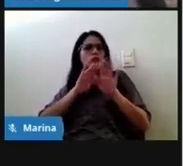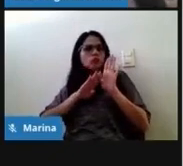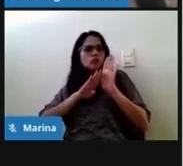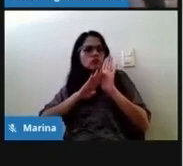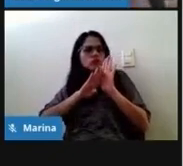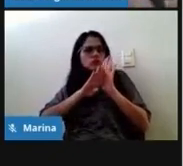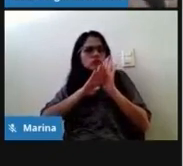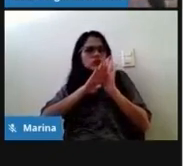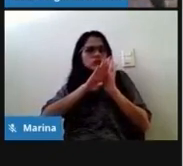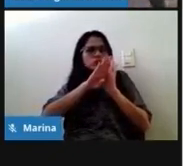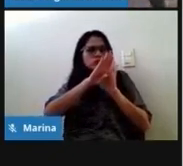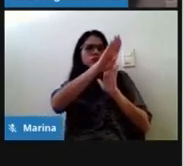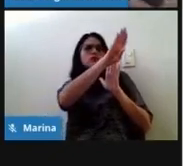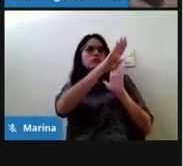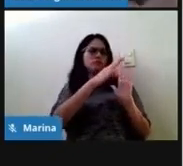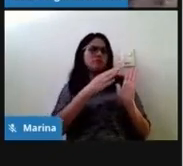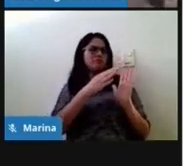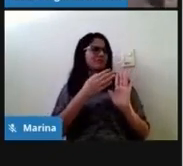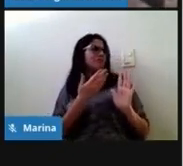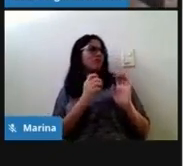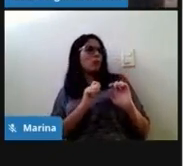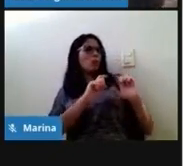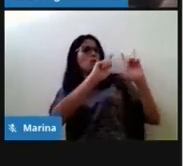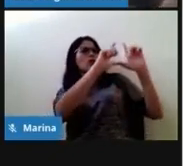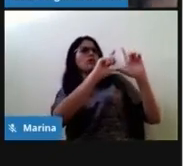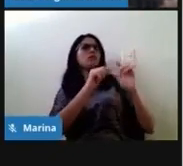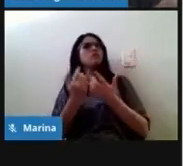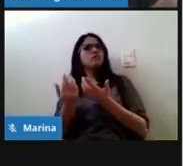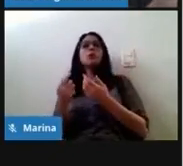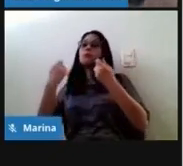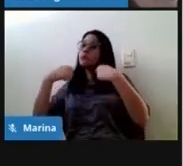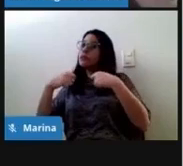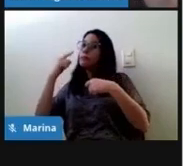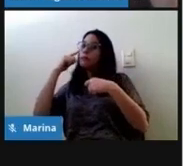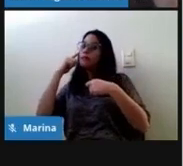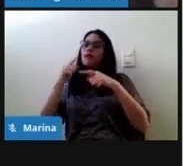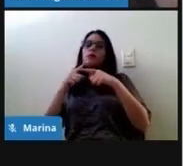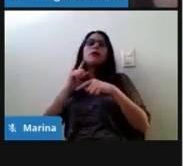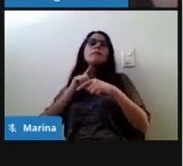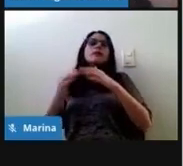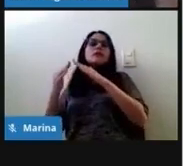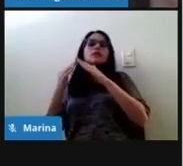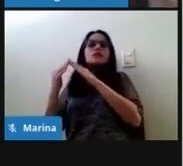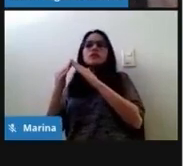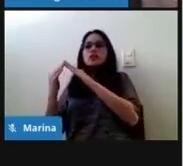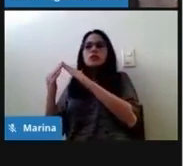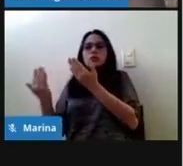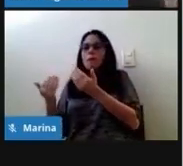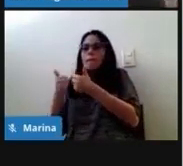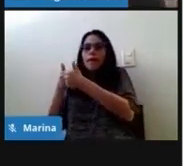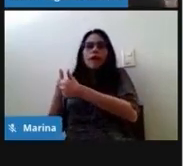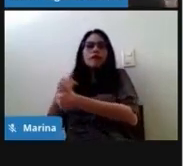nós objetivamos avaliar qual seria a vulnerabilidade dentro de um contexto mais amplo para o